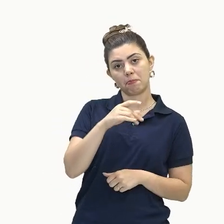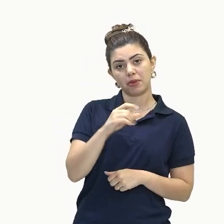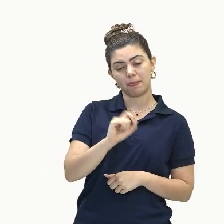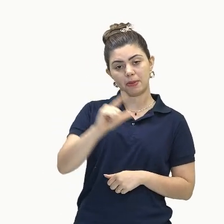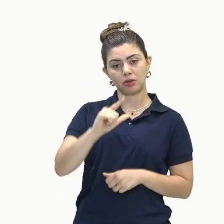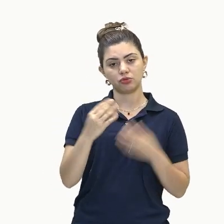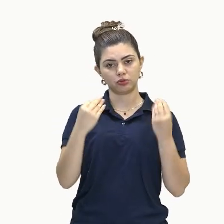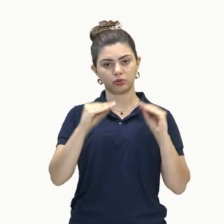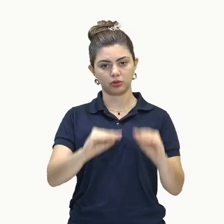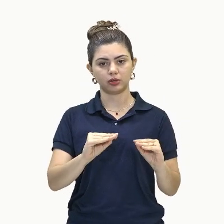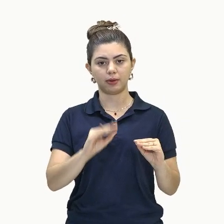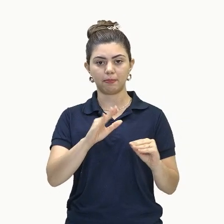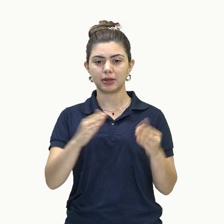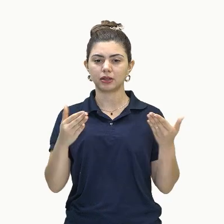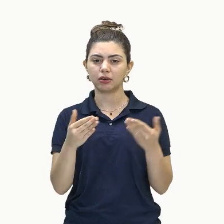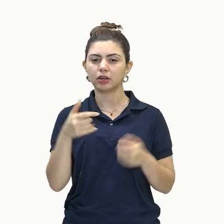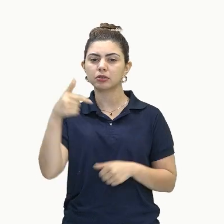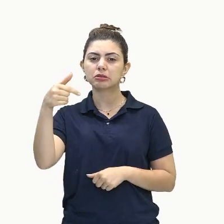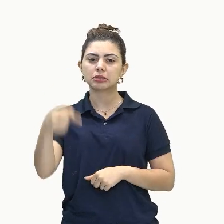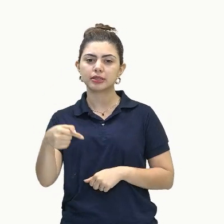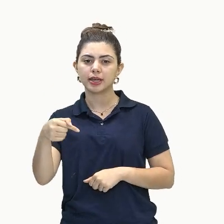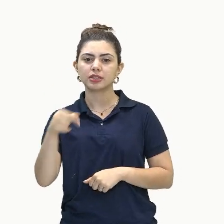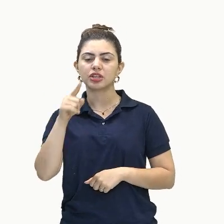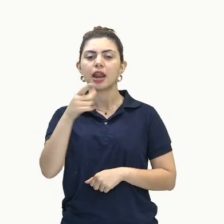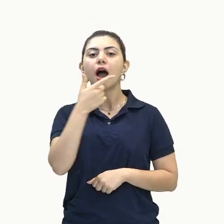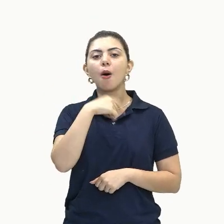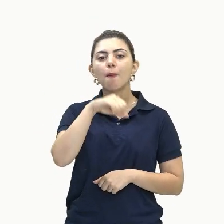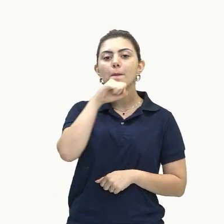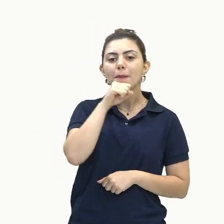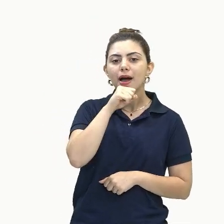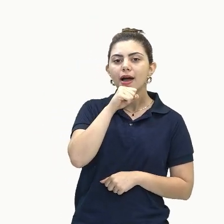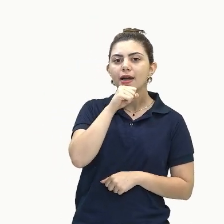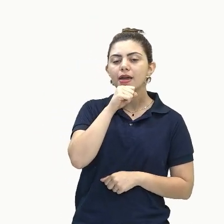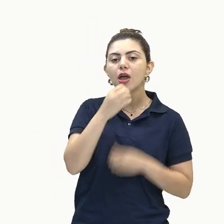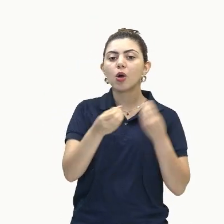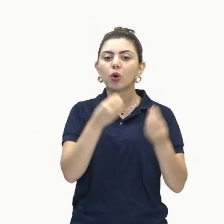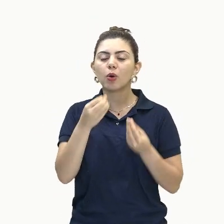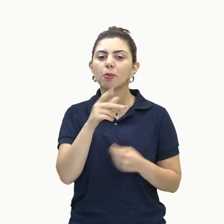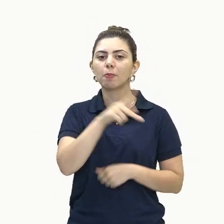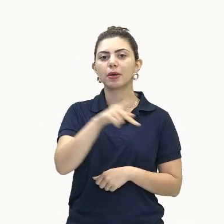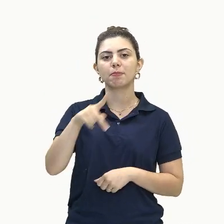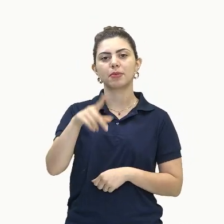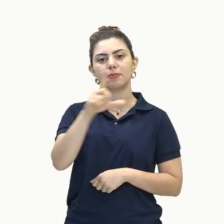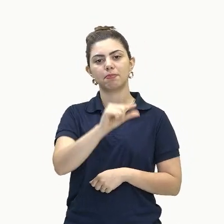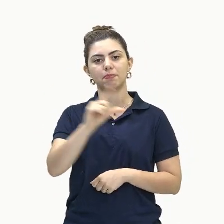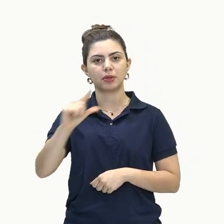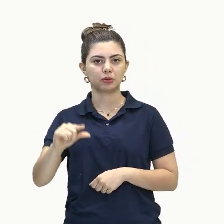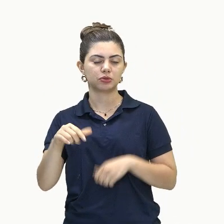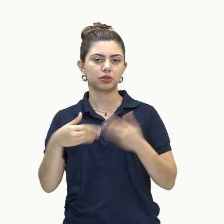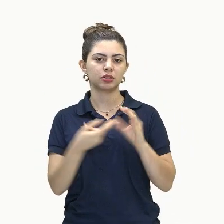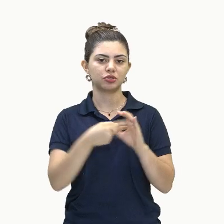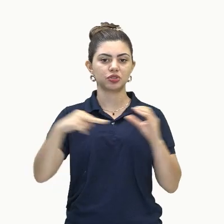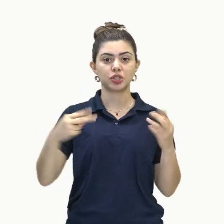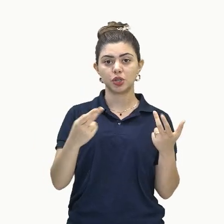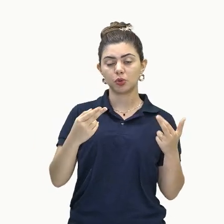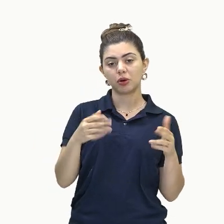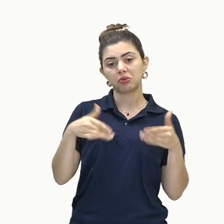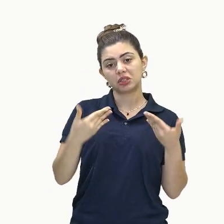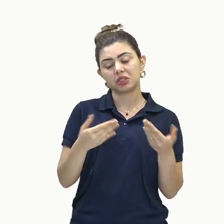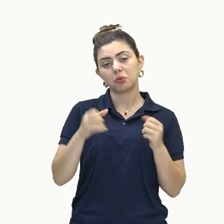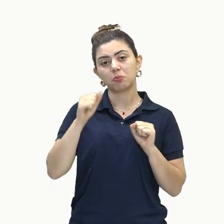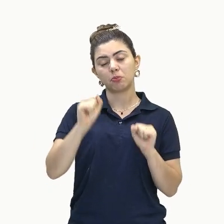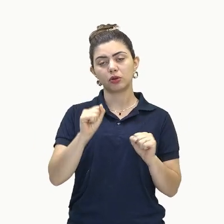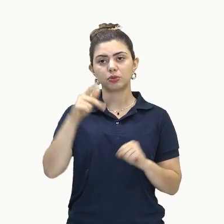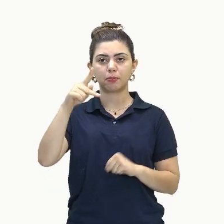nós percebemos que o pai, aqui na primeira geração, ele é homozigoto recessivo, portanto, esse pai só pode ter doado um gene recessivo para